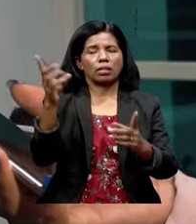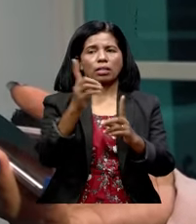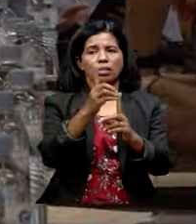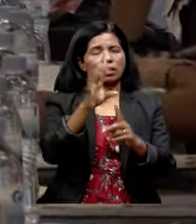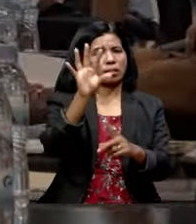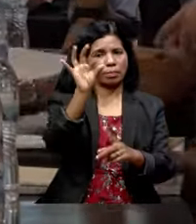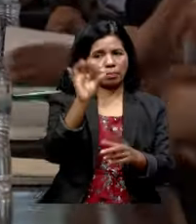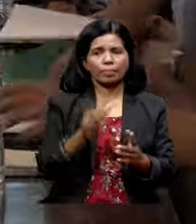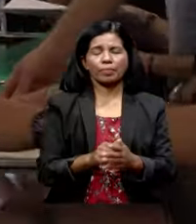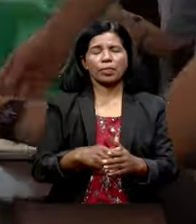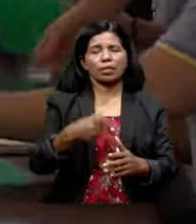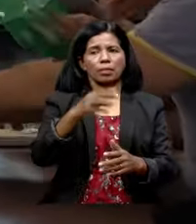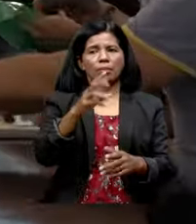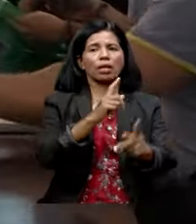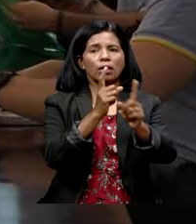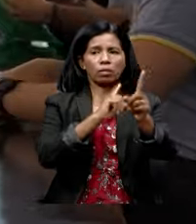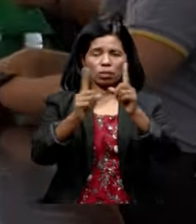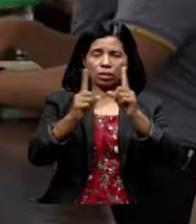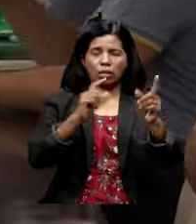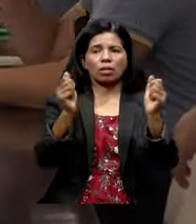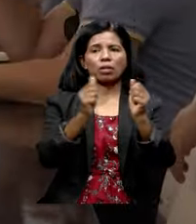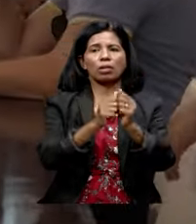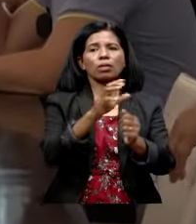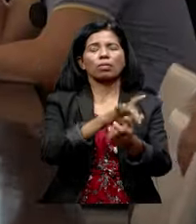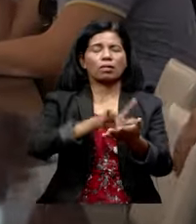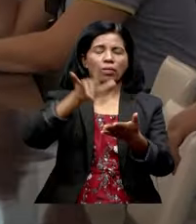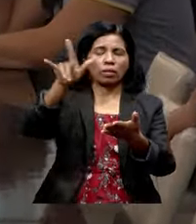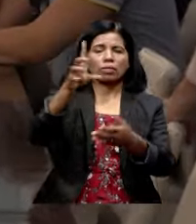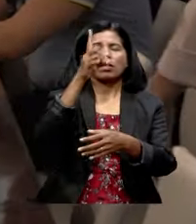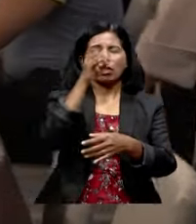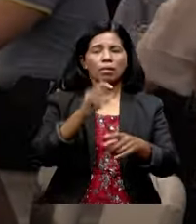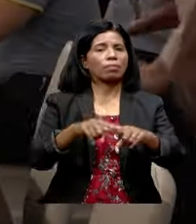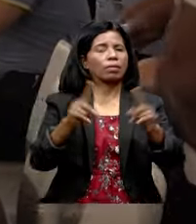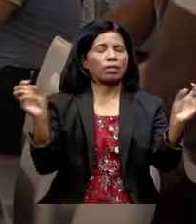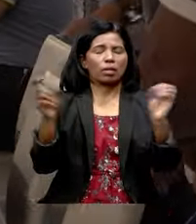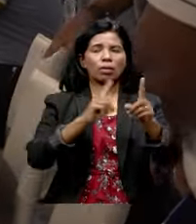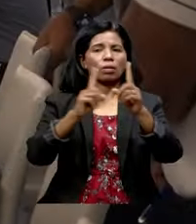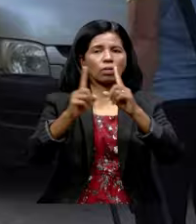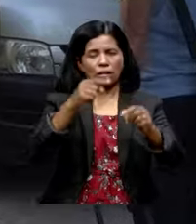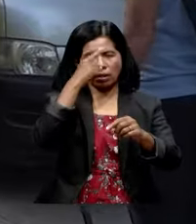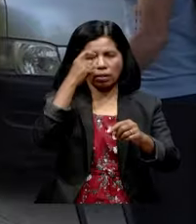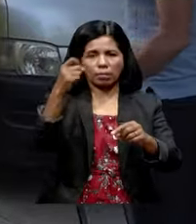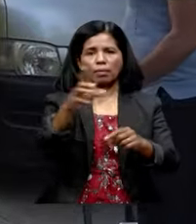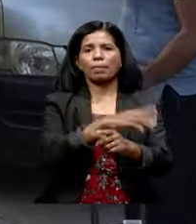O assunto né, já me intenta a tuhalo confirmação honain ba avião aerodili, mas bem lá foi o comentário,